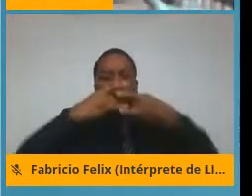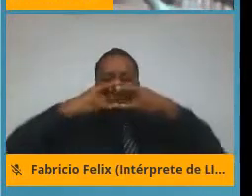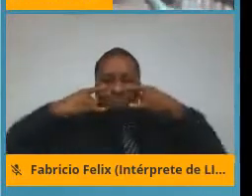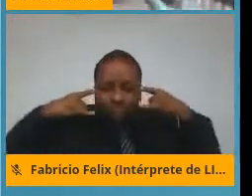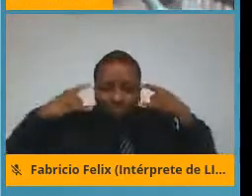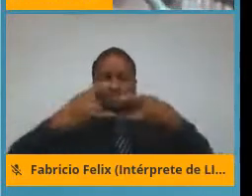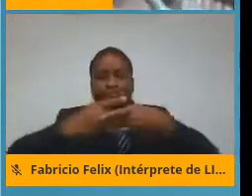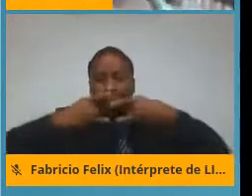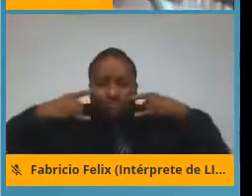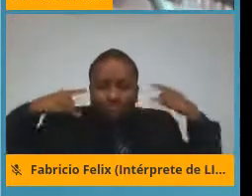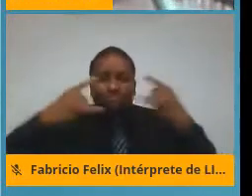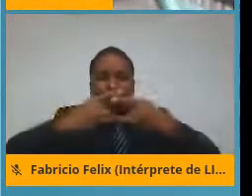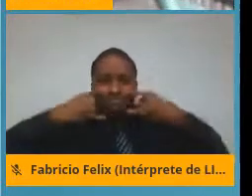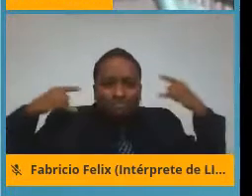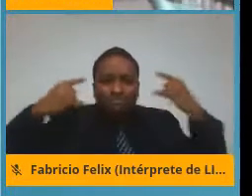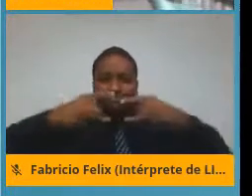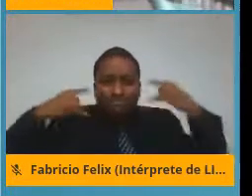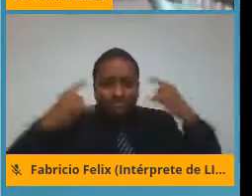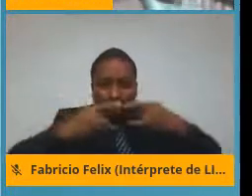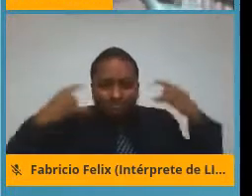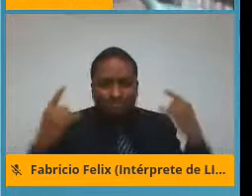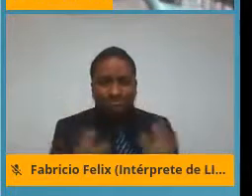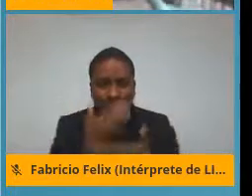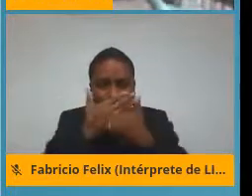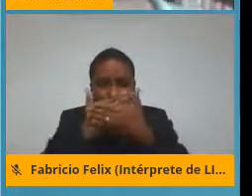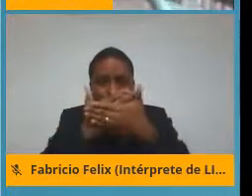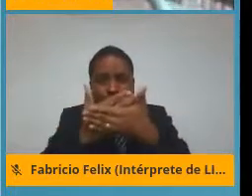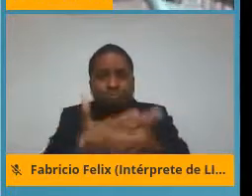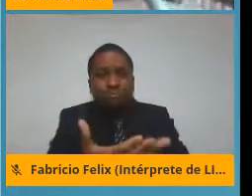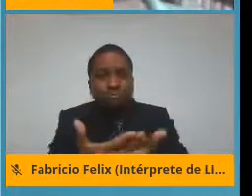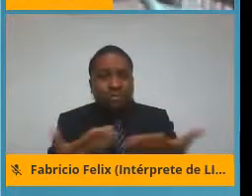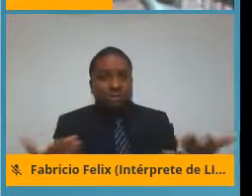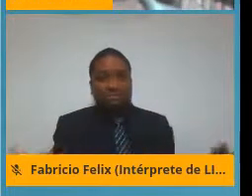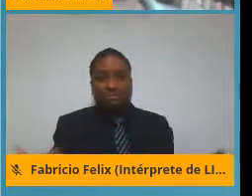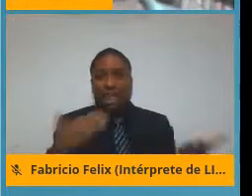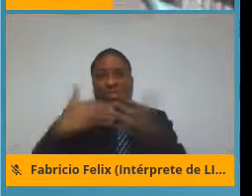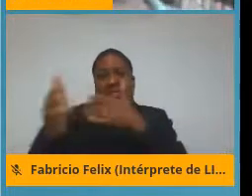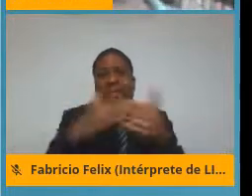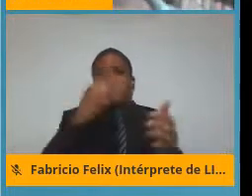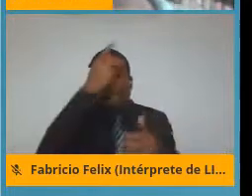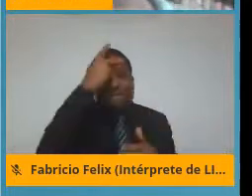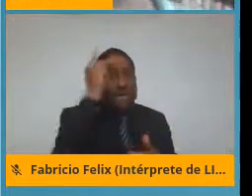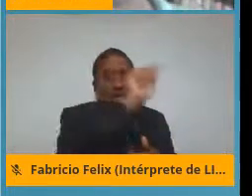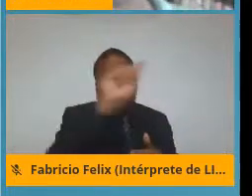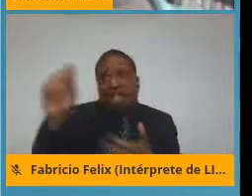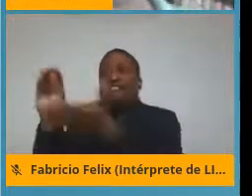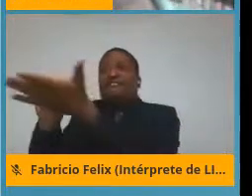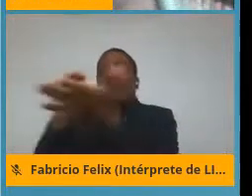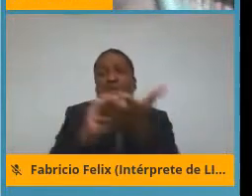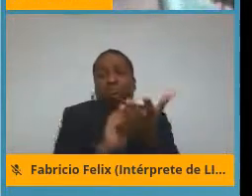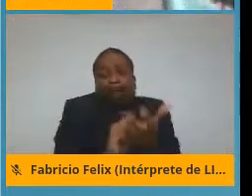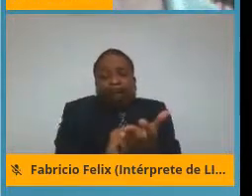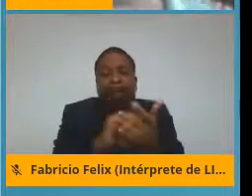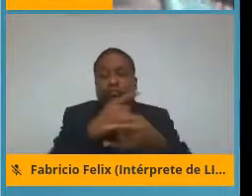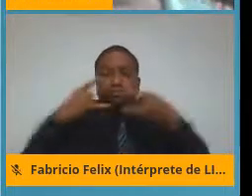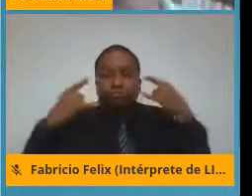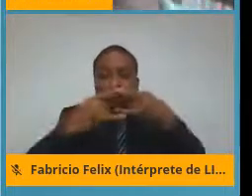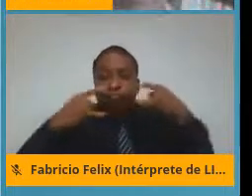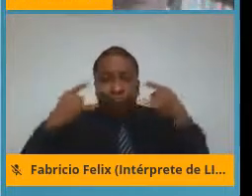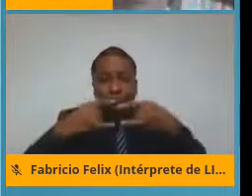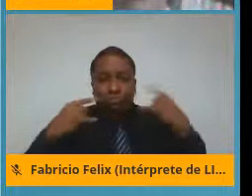nem saber se vai faltar máscara para os outros ou não. O que essa pessoa quer é se proteger e bota 8 máscaras de uma vez, como se isso fosse